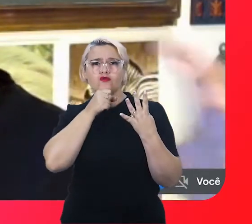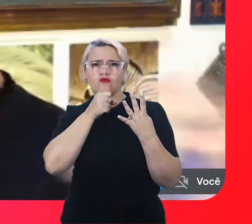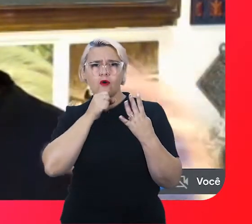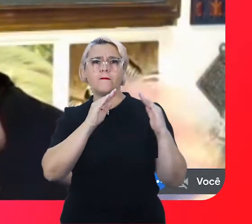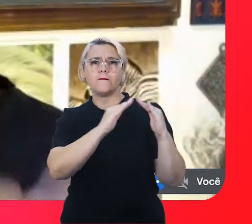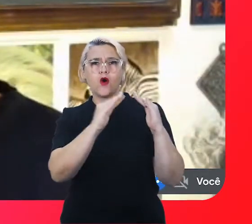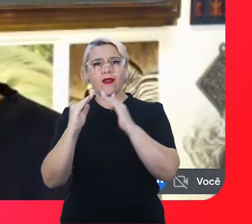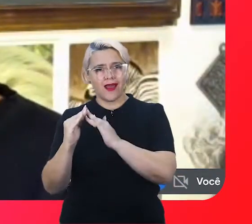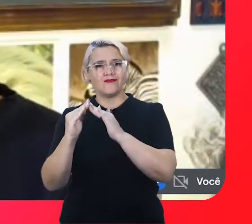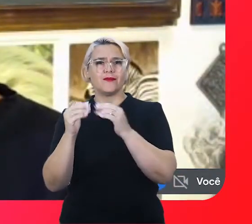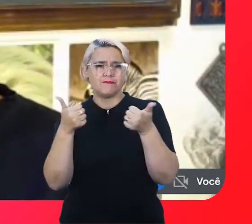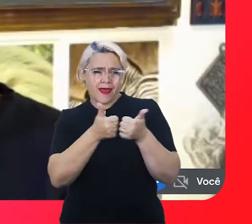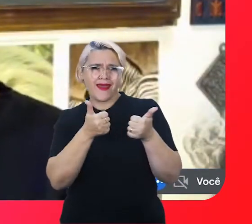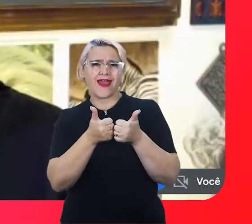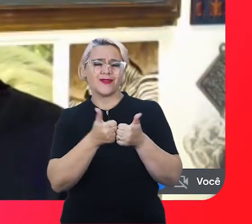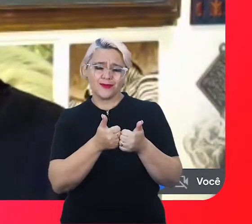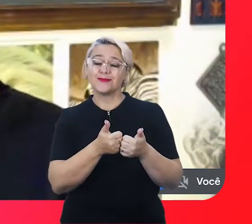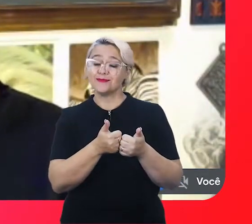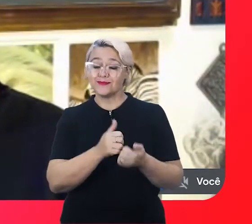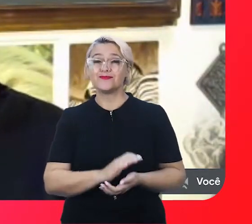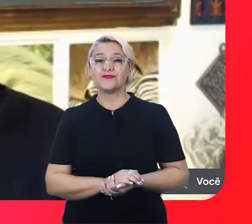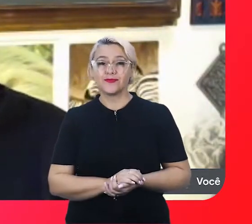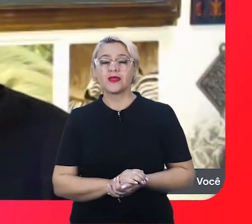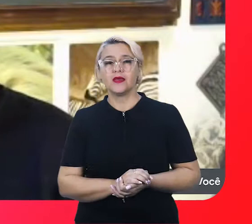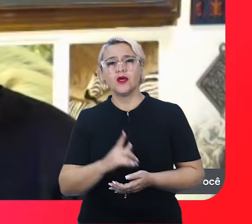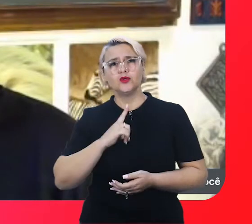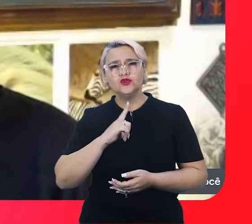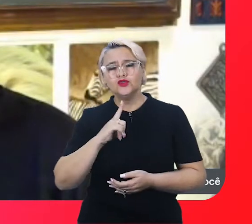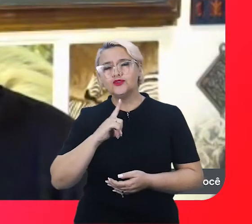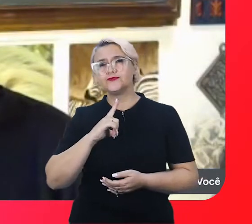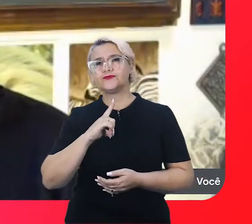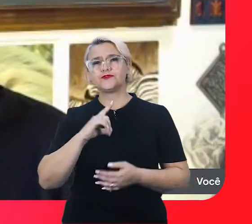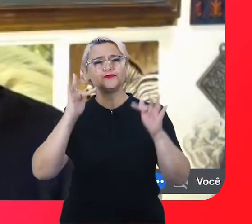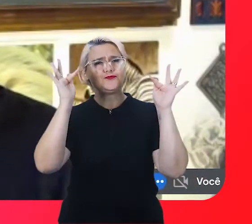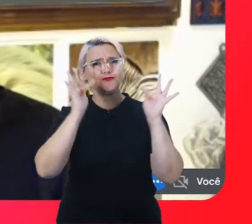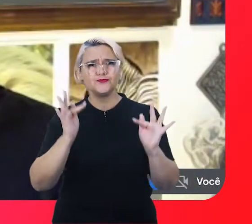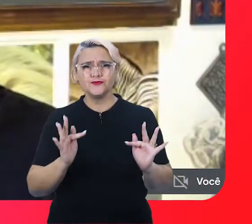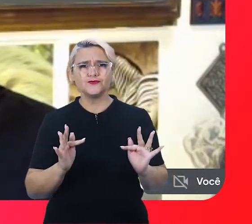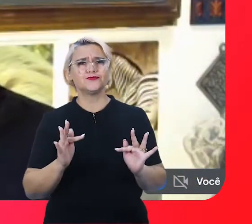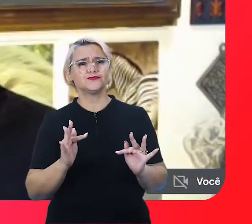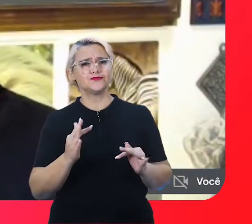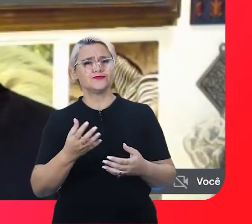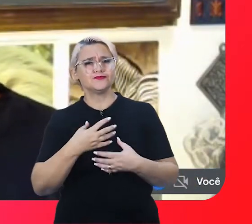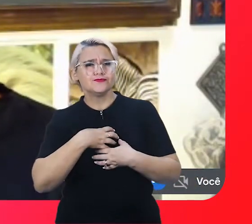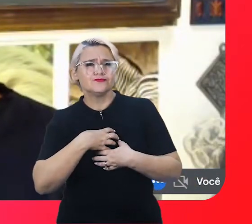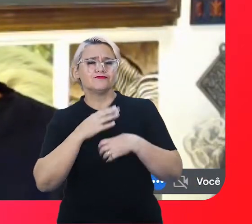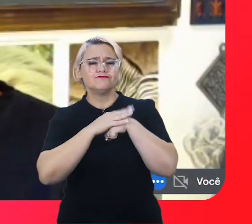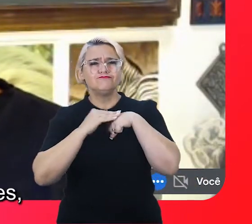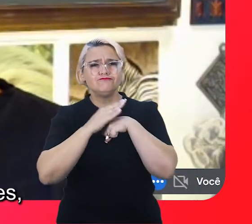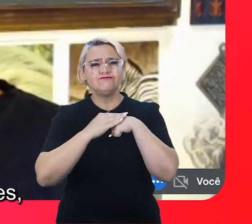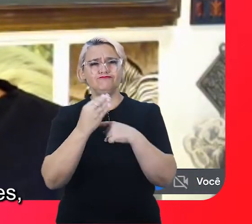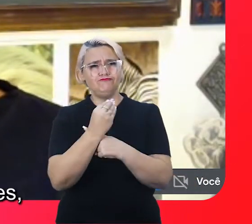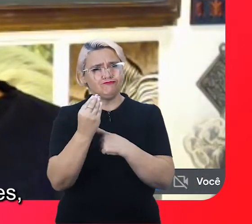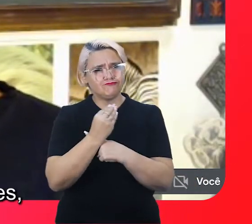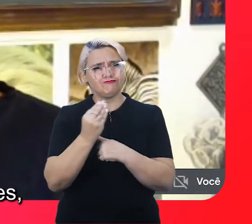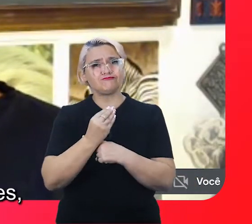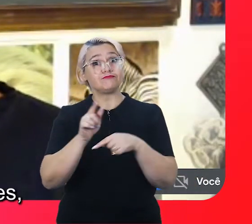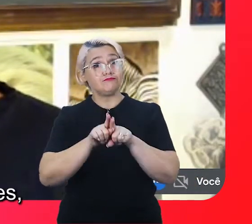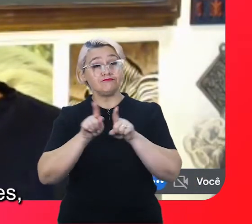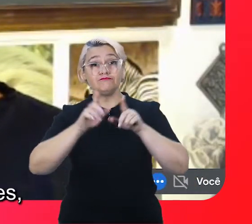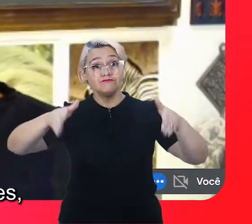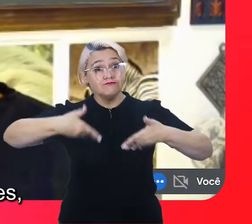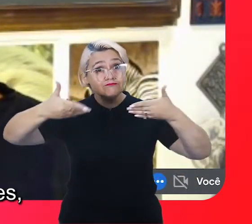moravam, eram vizinhos, então eu tive assim essa felicidade de ser muito acarinhada e muito